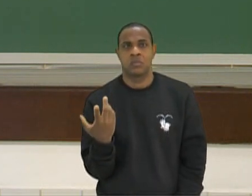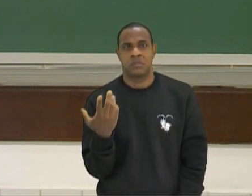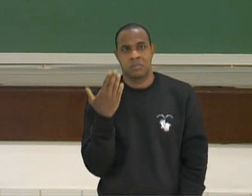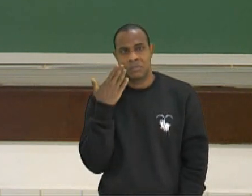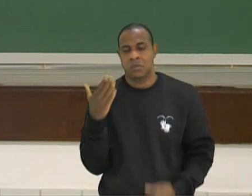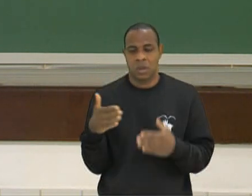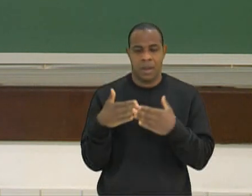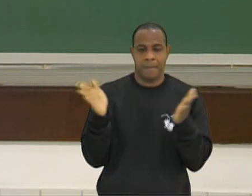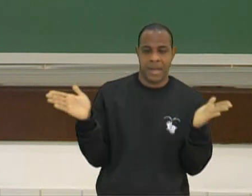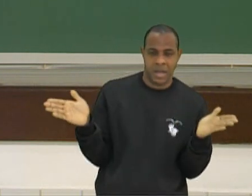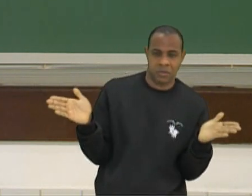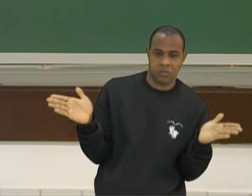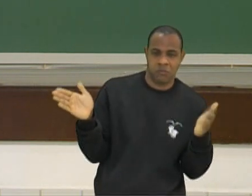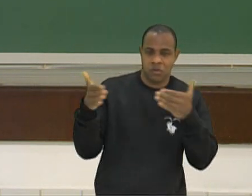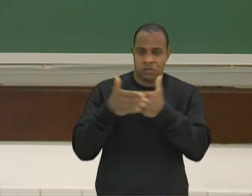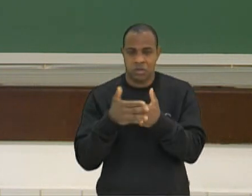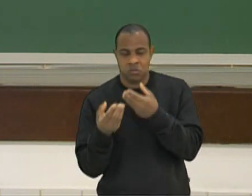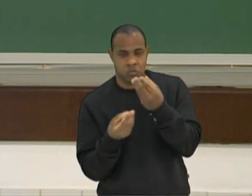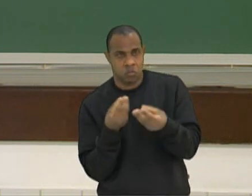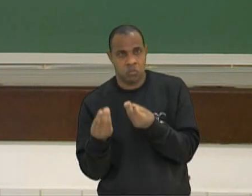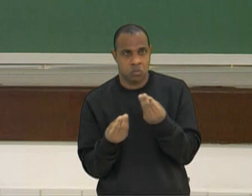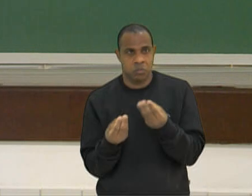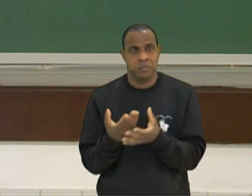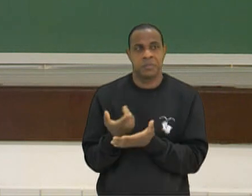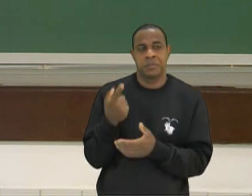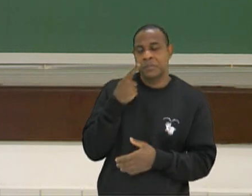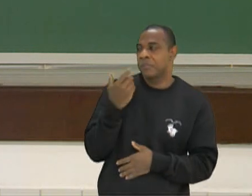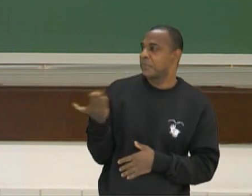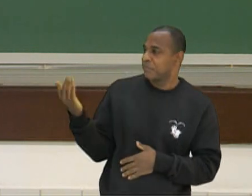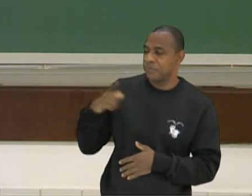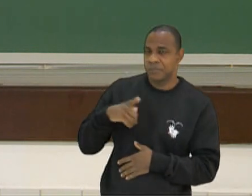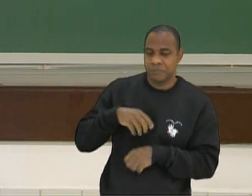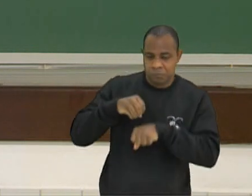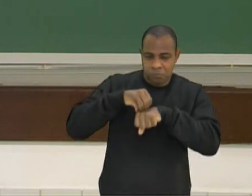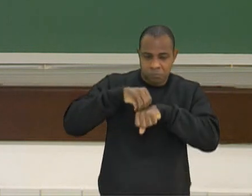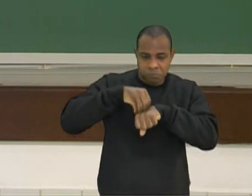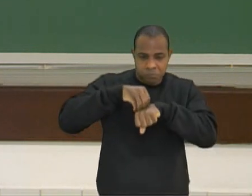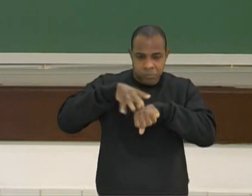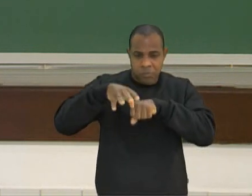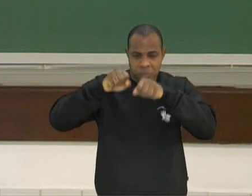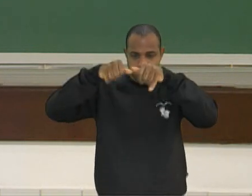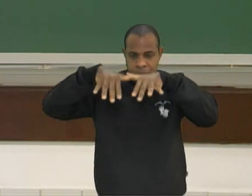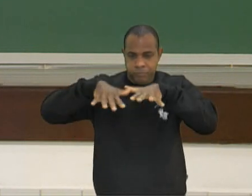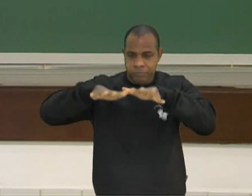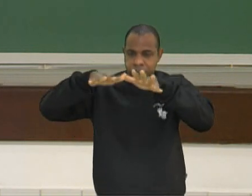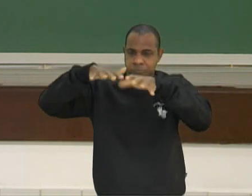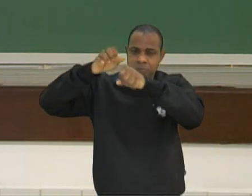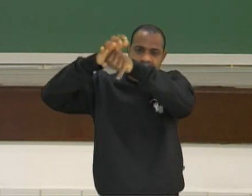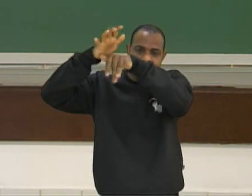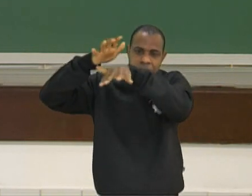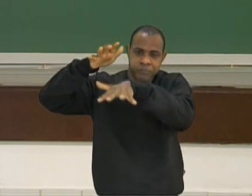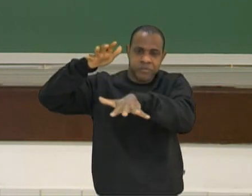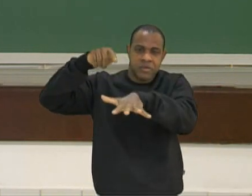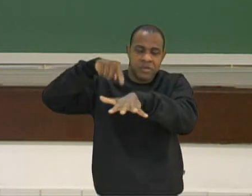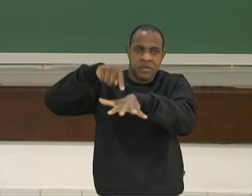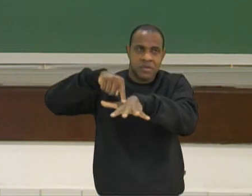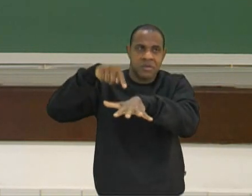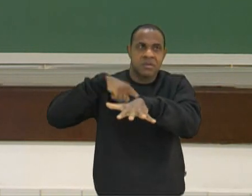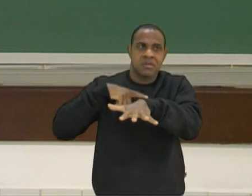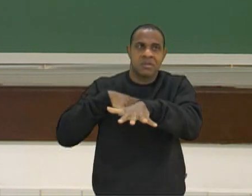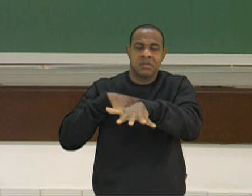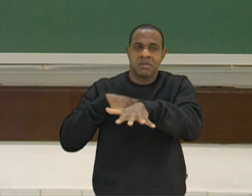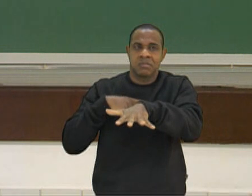você tem esse contexto. Nessa atribuição, onde você vai ter a propagação da onda, então você vai ter assim, máximos e mínimos de maneira